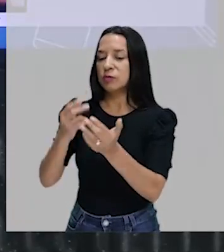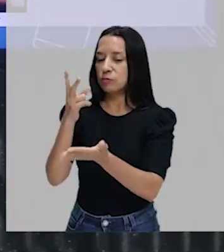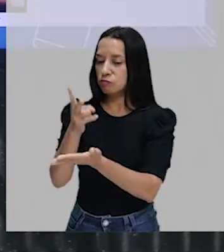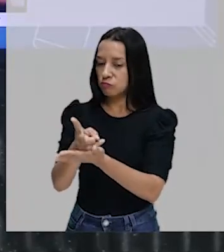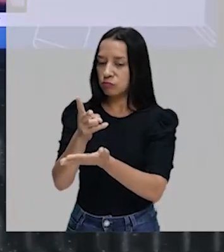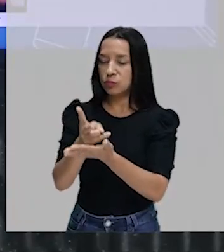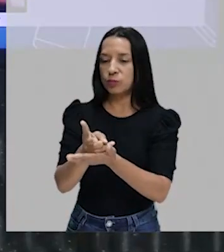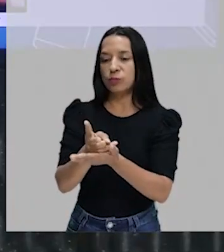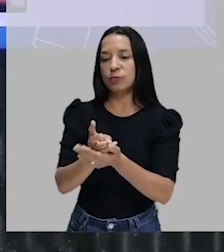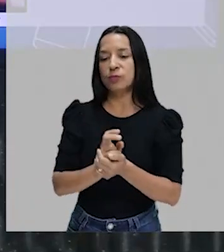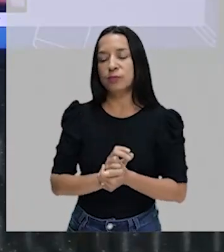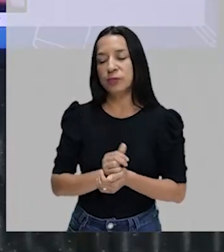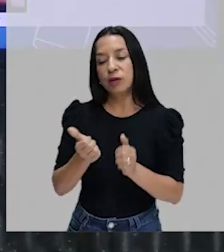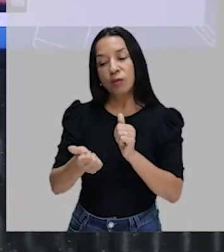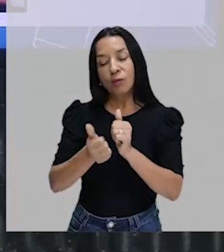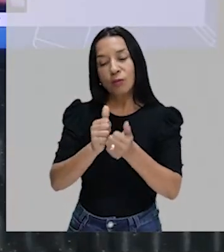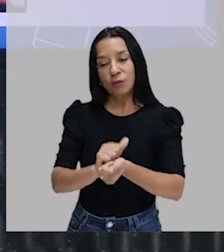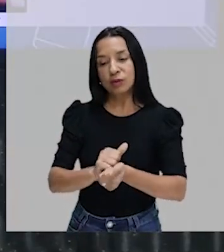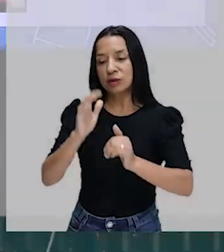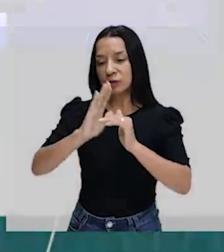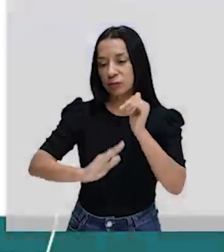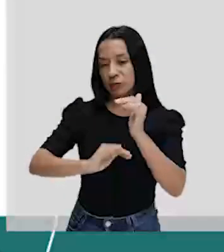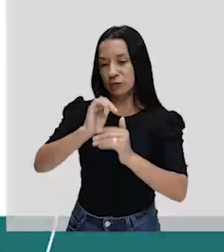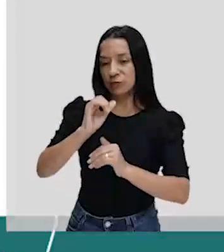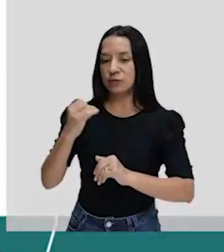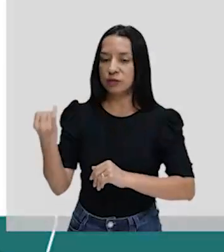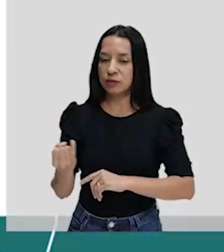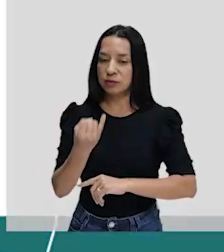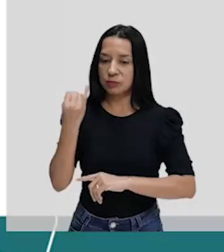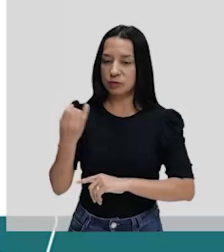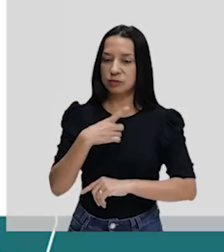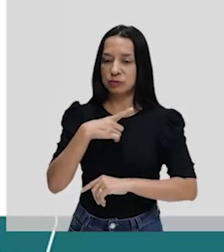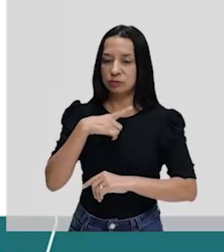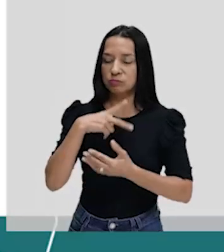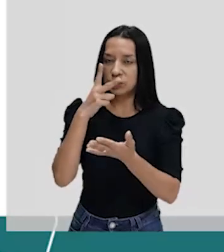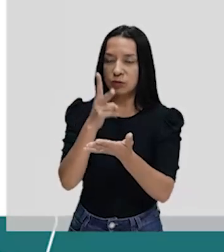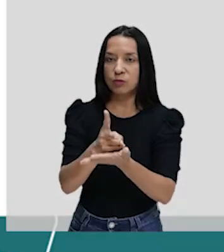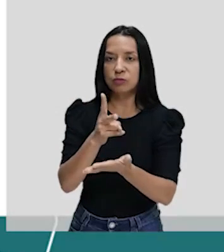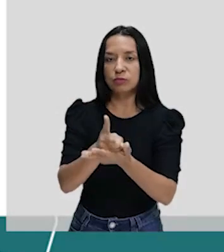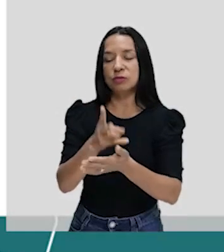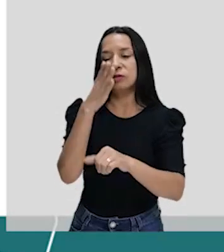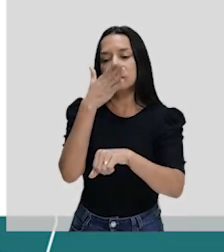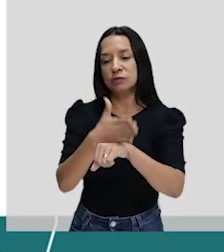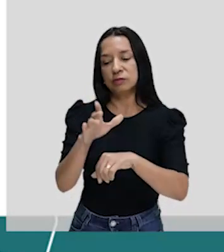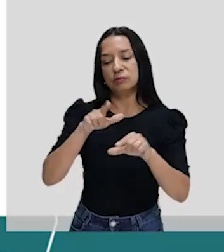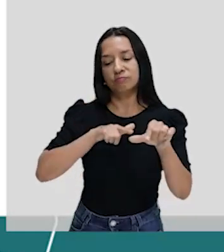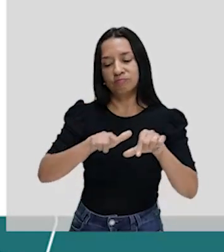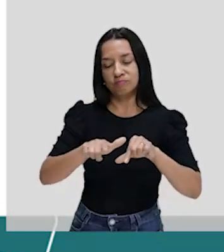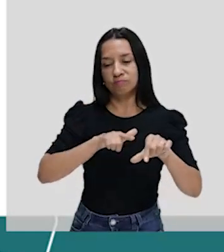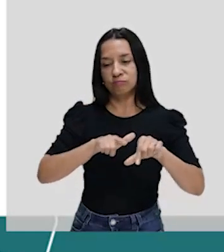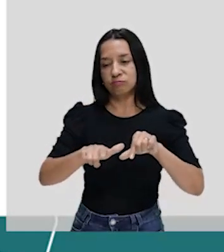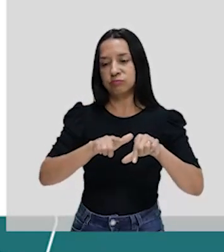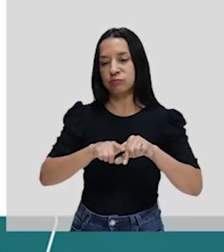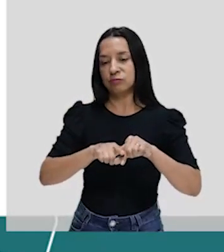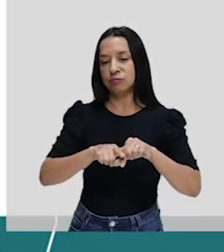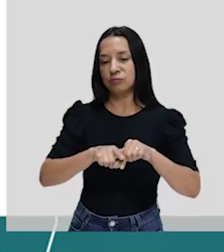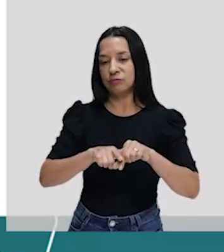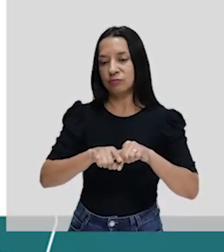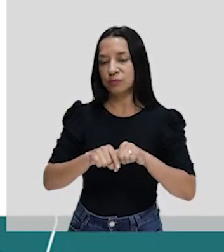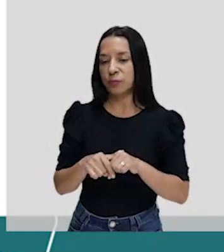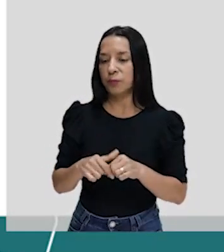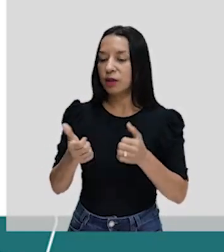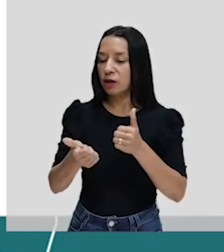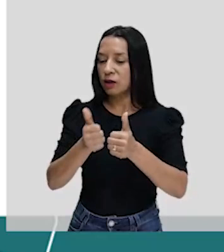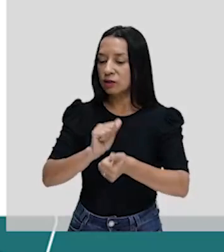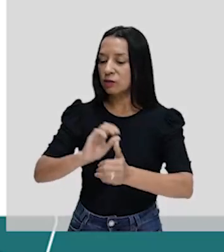é importante que ele tenha o quê? Uma continuidade no seu trabalho. Atleta profissional não gosta de